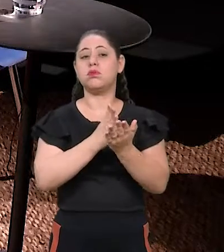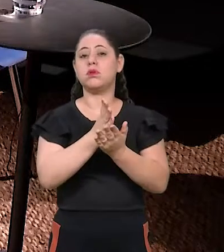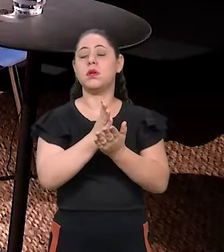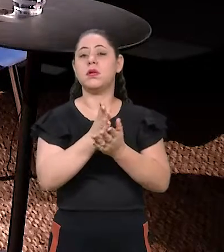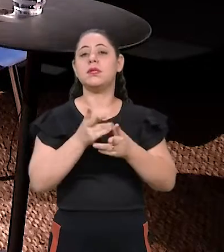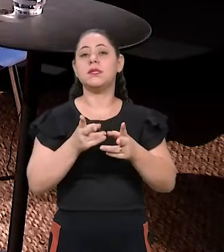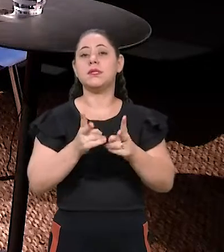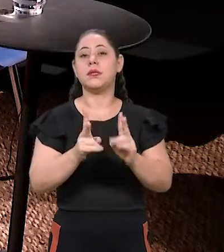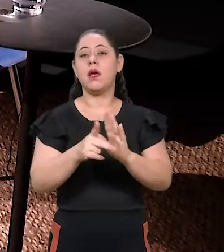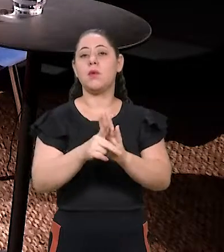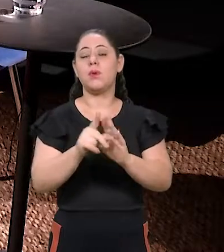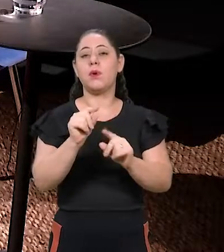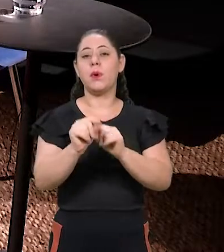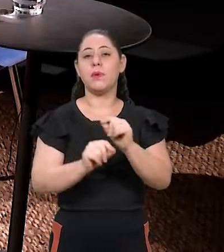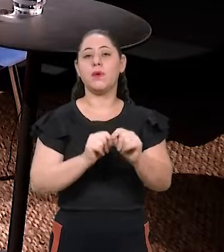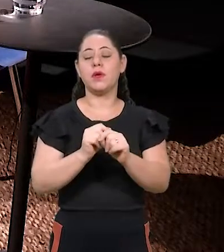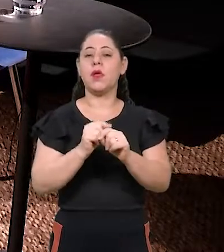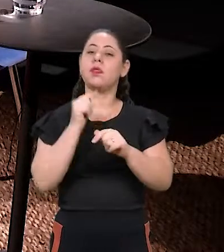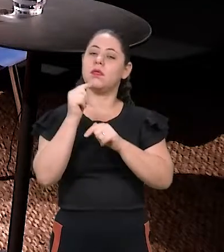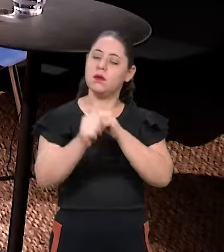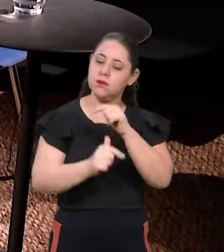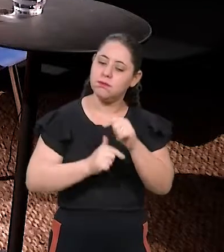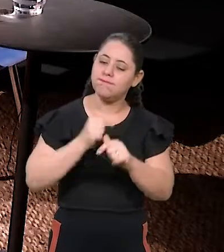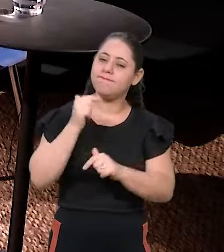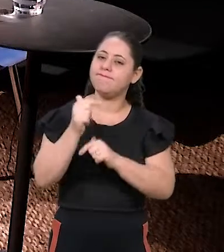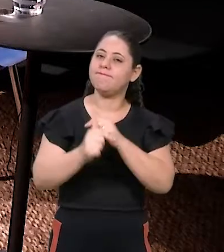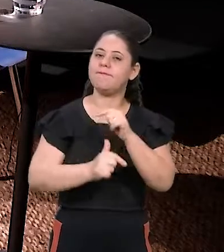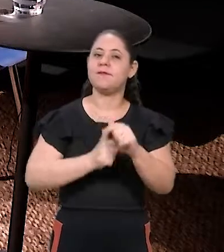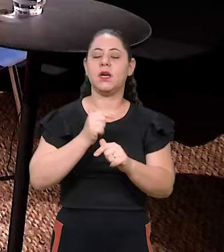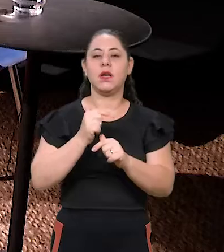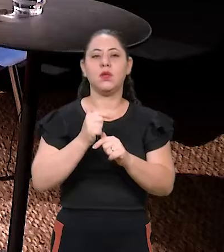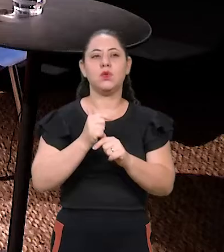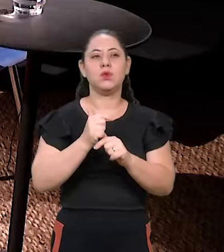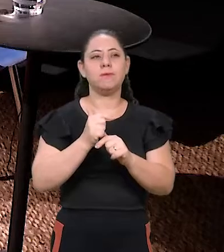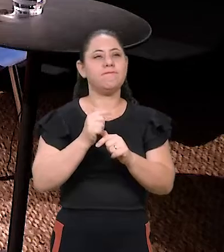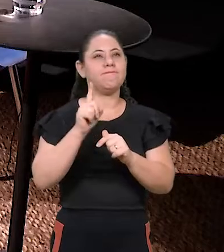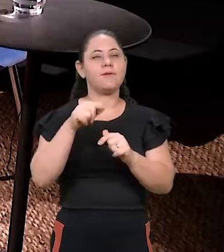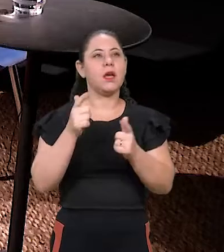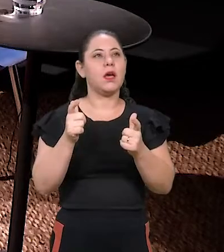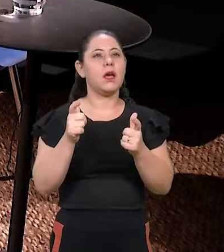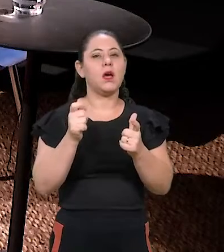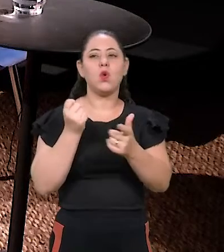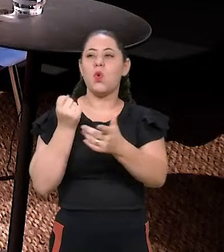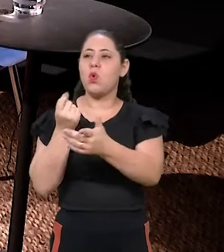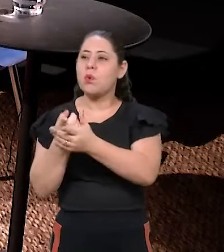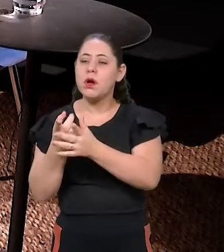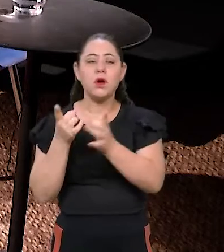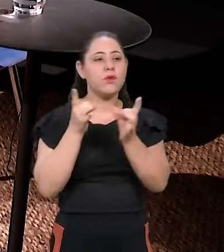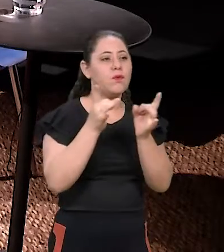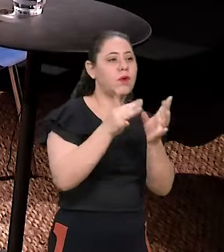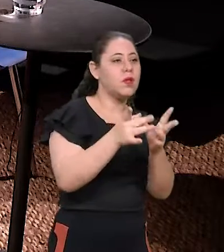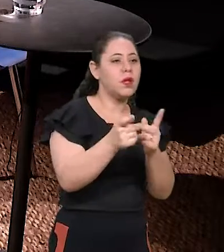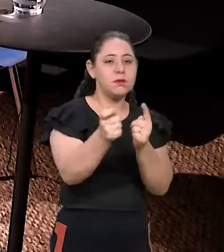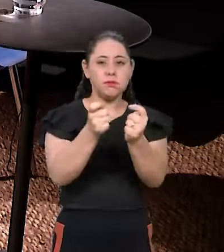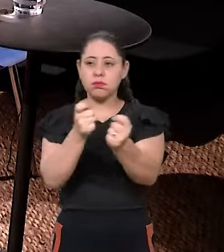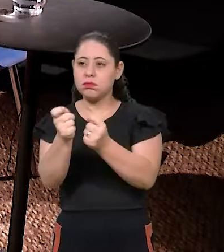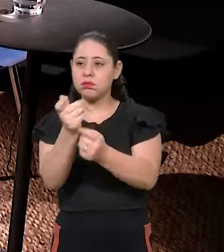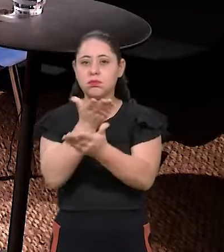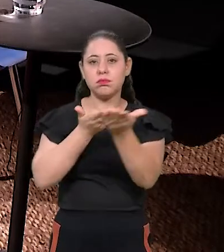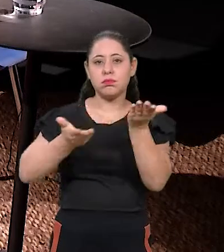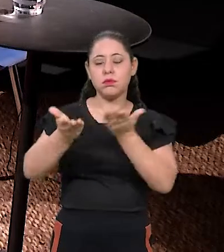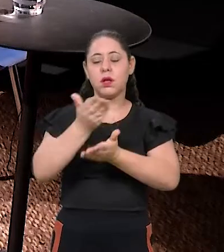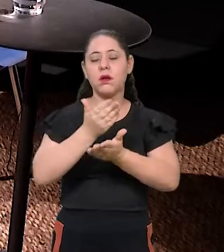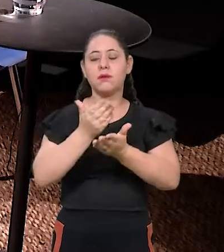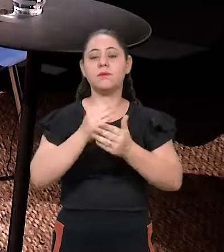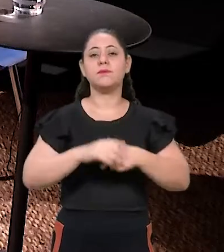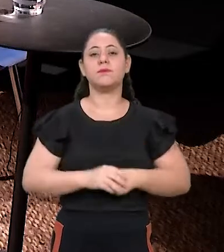cima de uma linha mas sempre no trabalho, sempre comprando, vendendo,